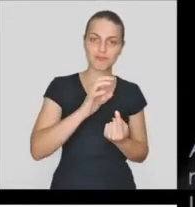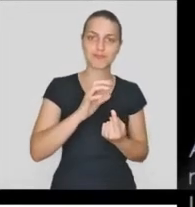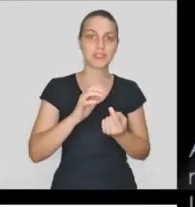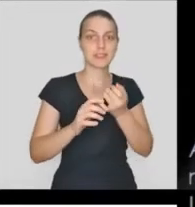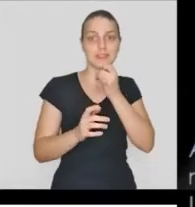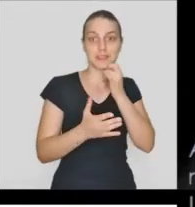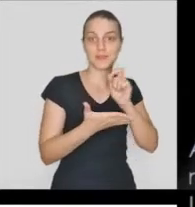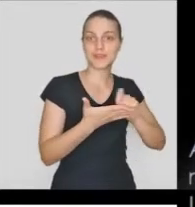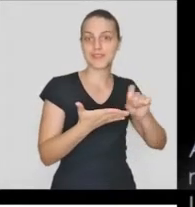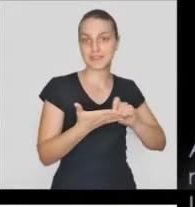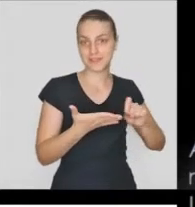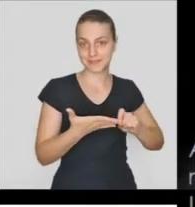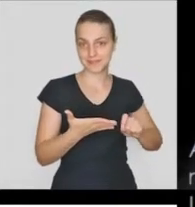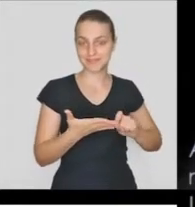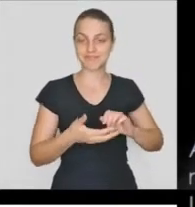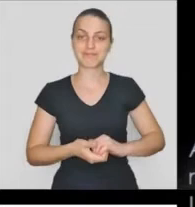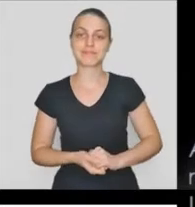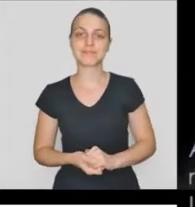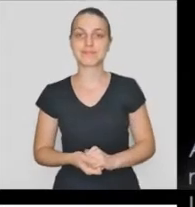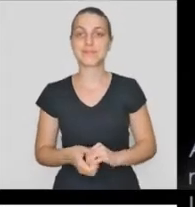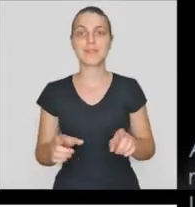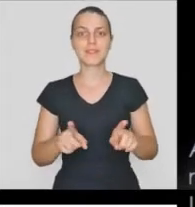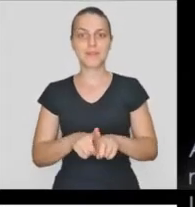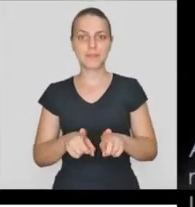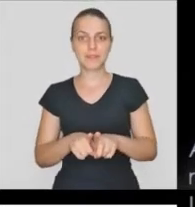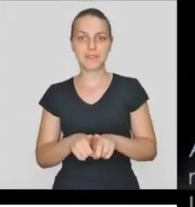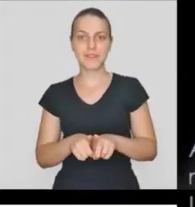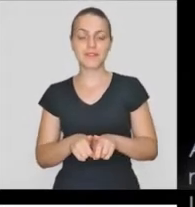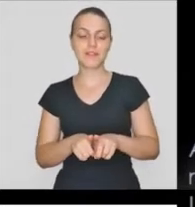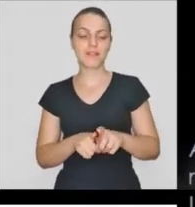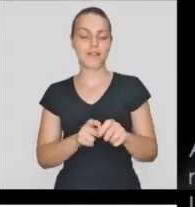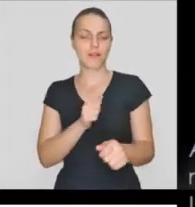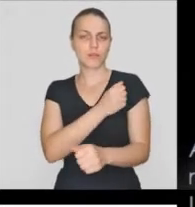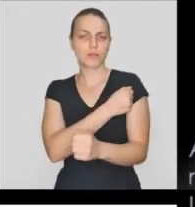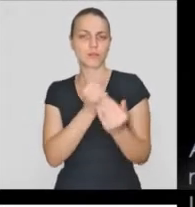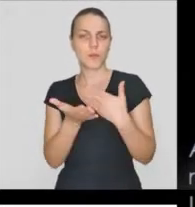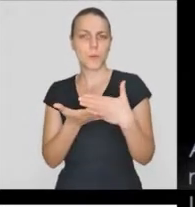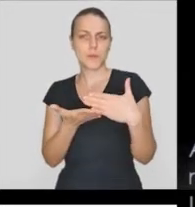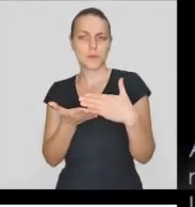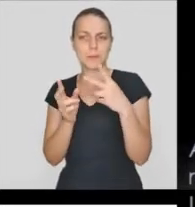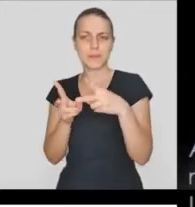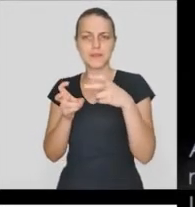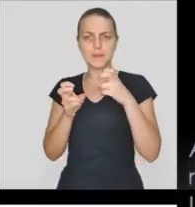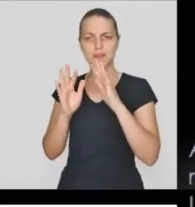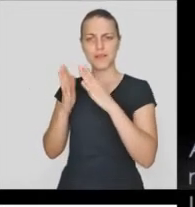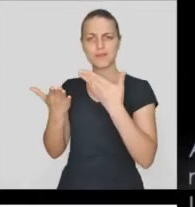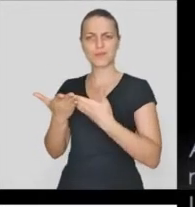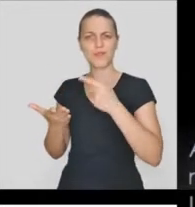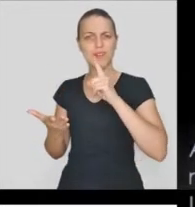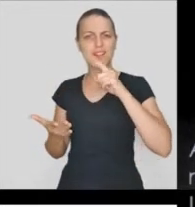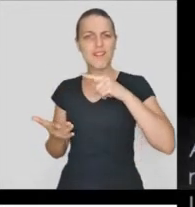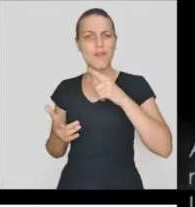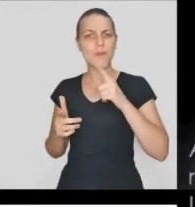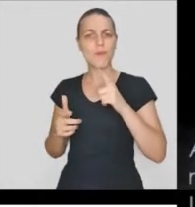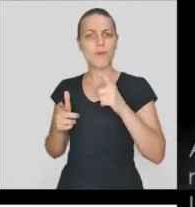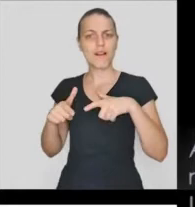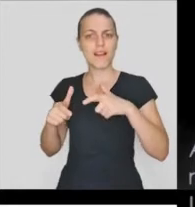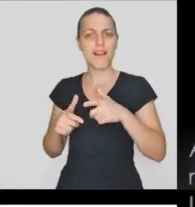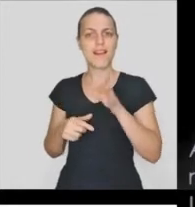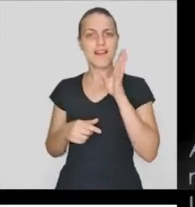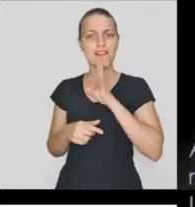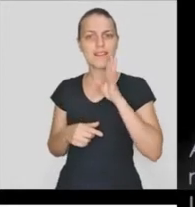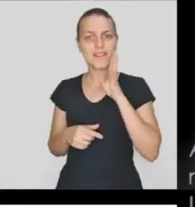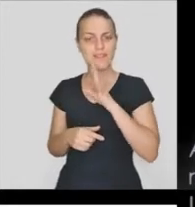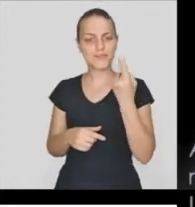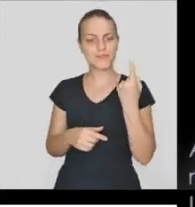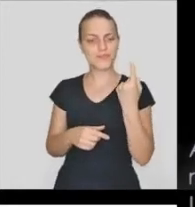engajamento escolar. Os alunos passaram a achar a escola interessante, a escola bacana, a escola um lugar legal de